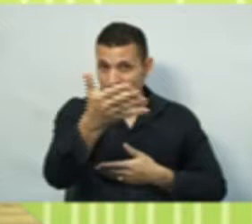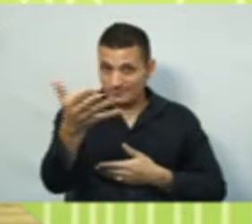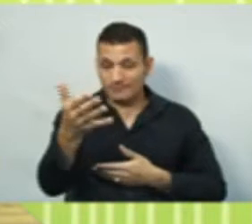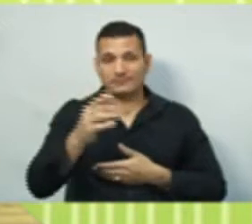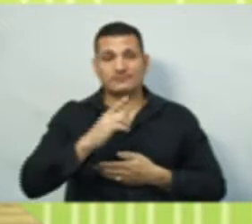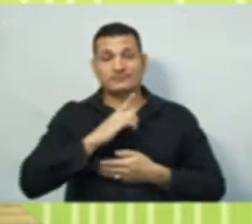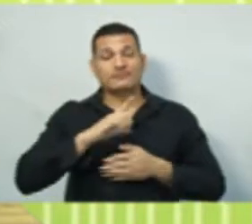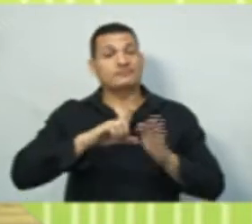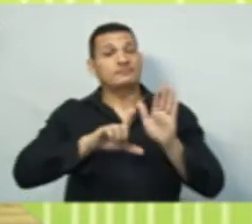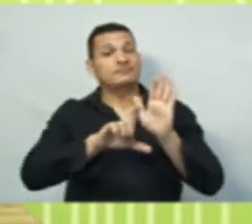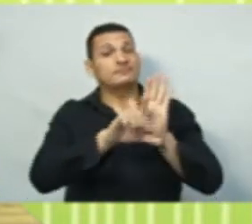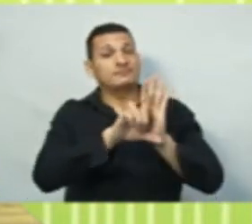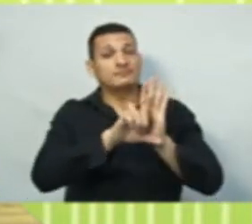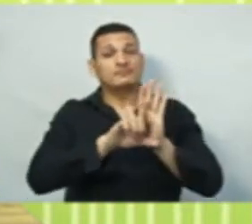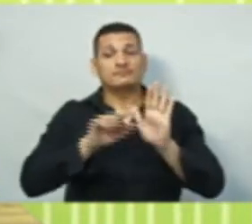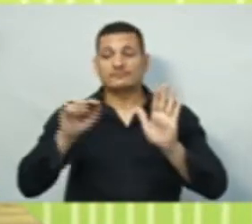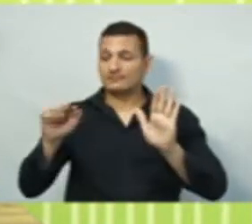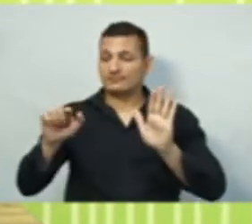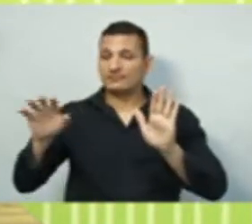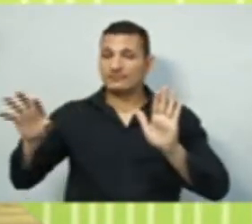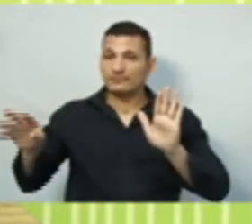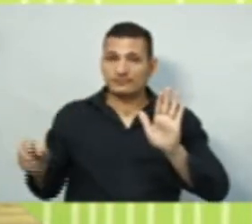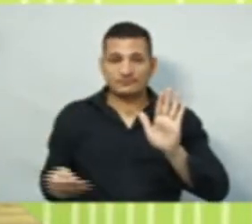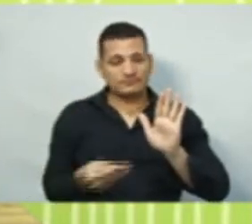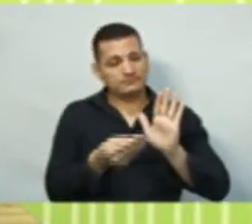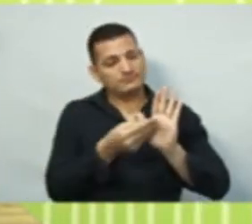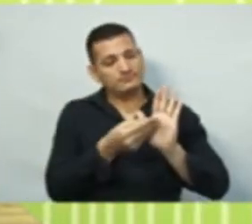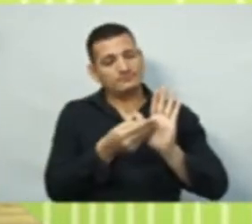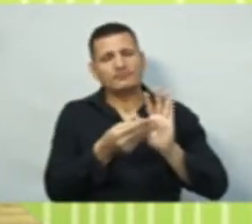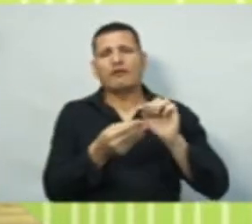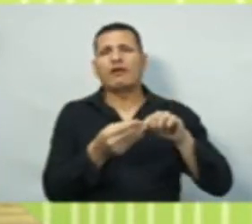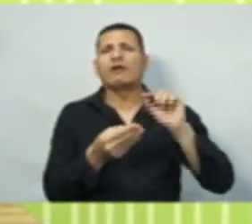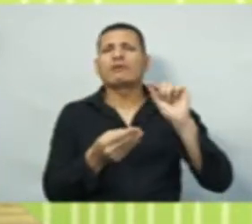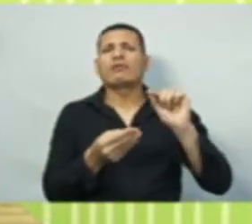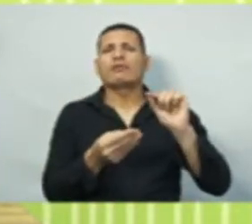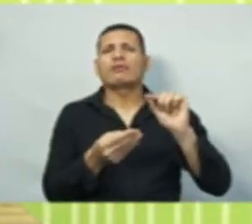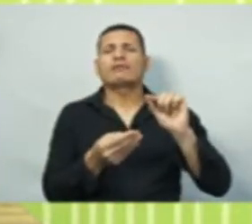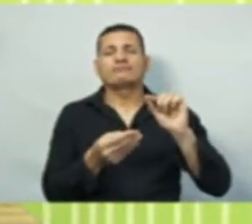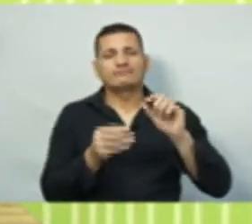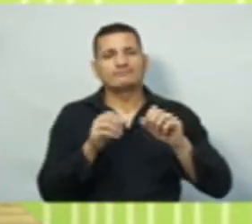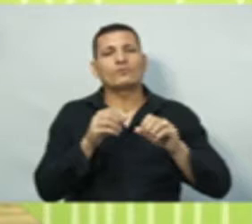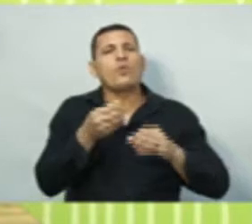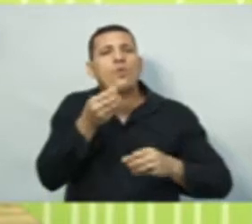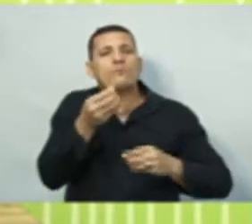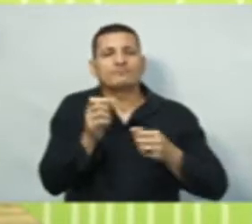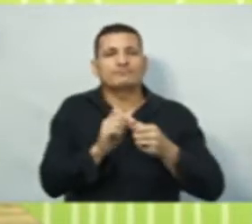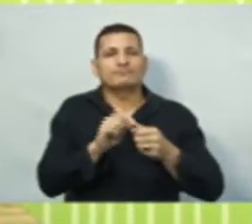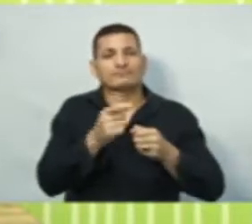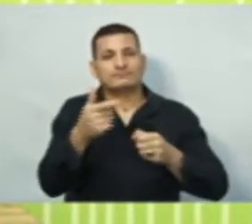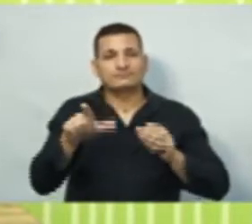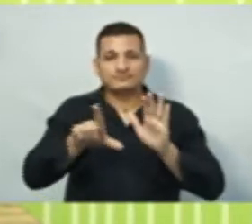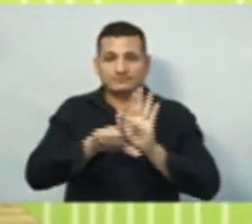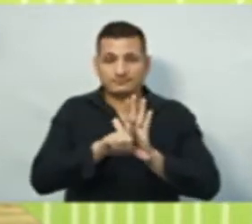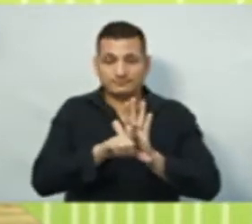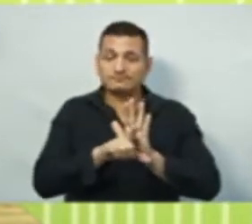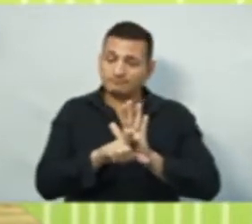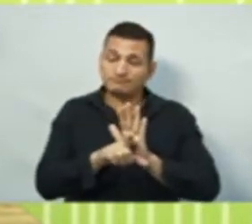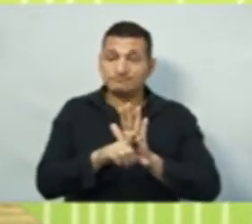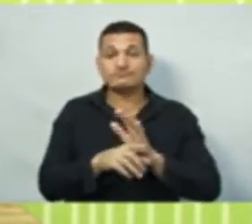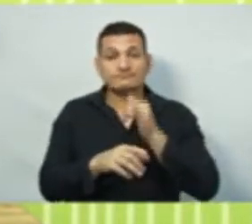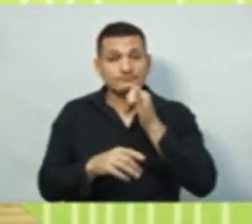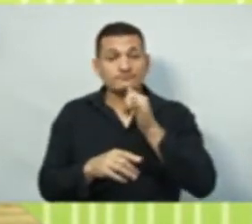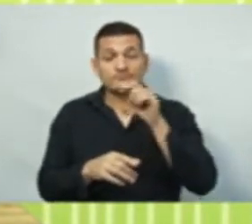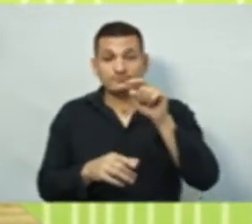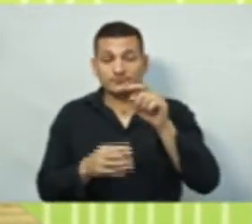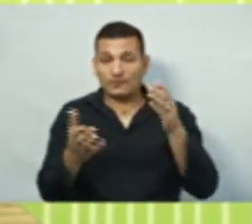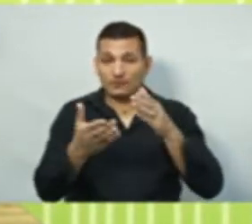complementar que ensina a fazer outras leis. Isso mesmo, gente. Se vocês forem lá agora, jogarem no